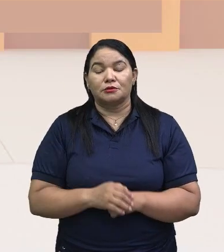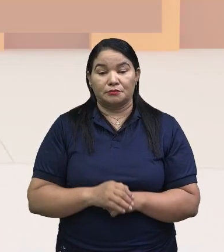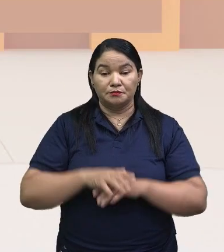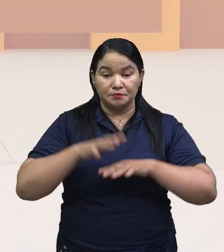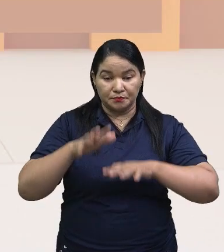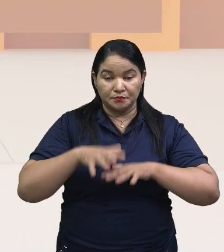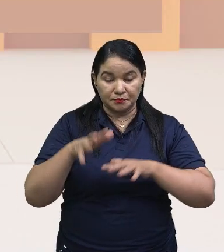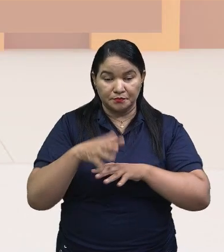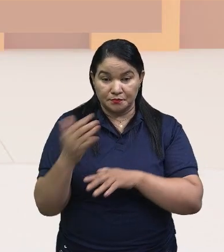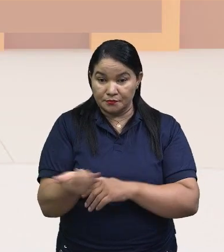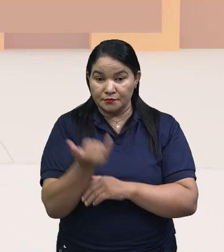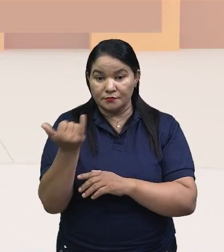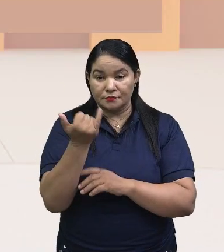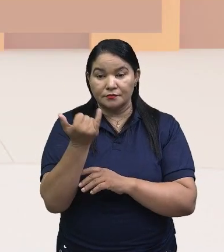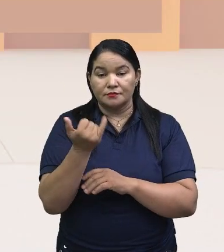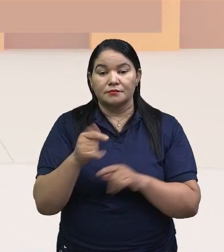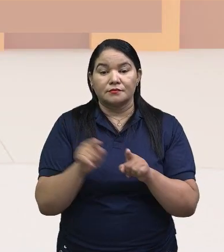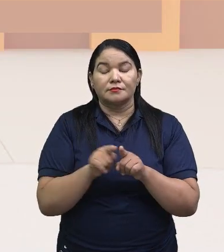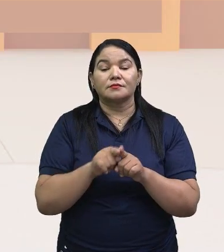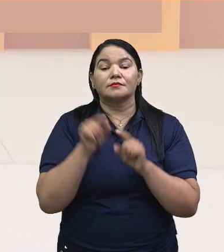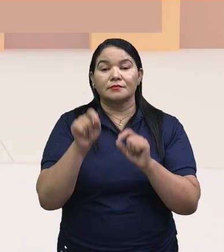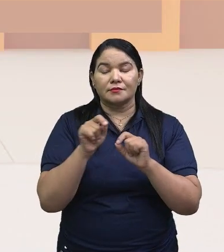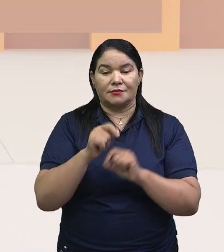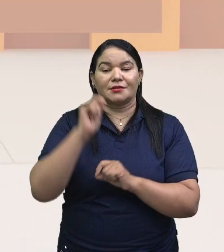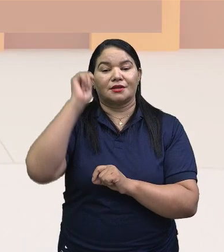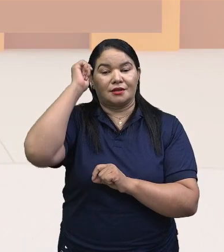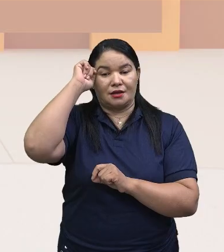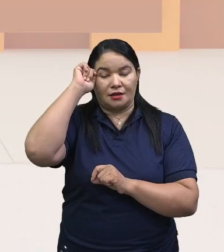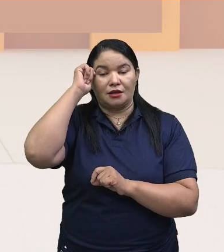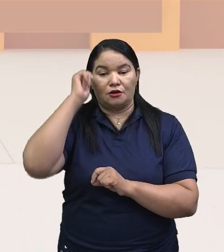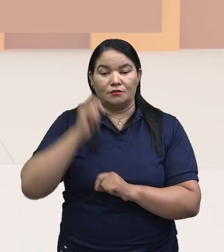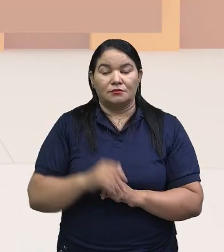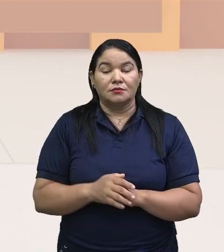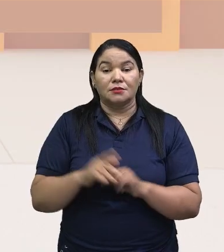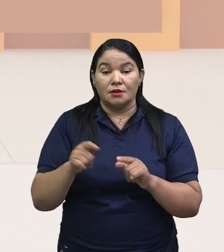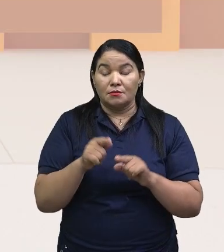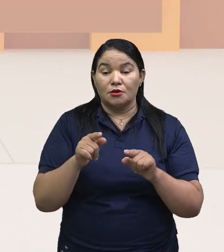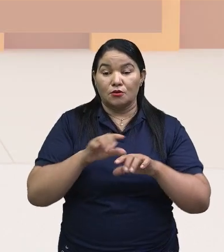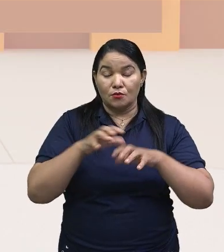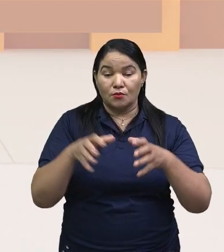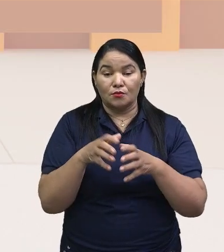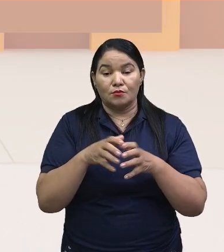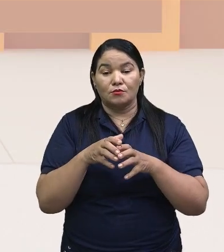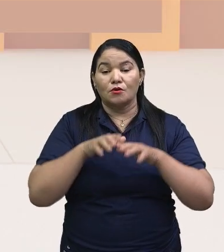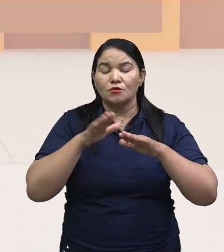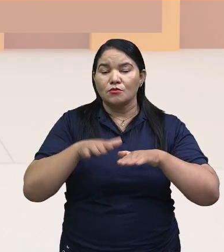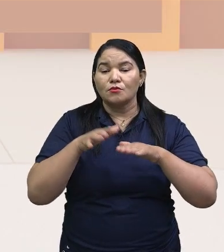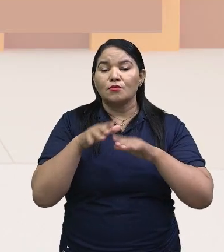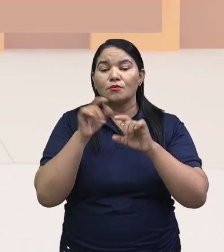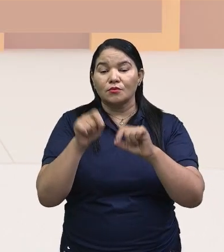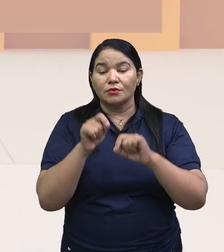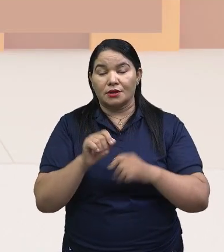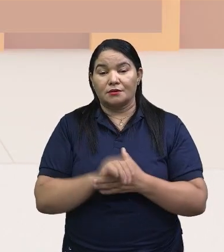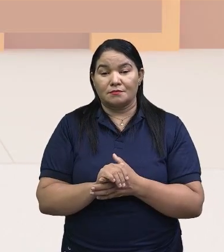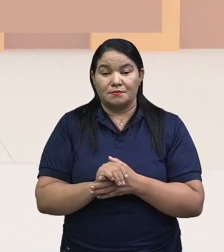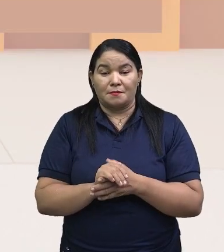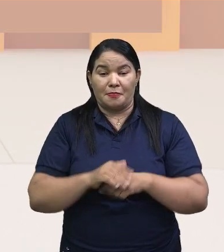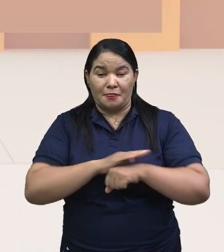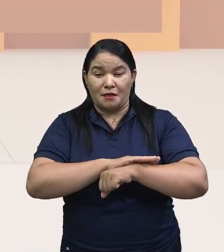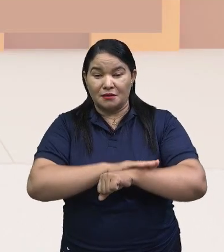muito importante, que é o movimento negro. Esse movimento, ele luta contra o racismo e